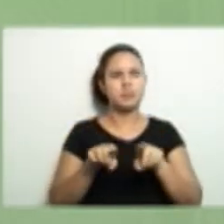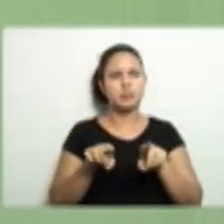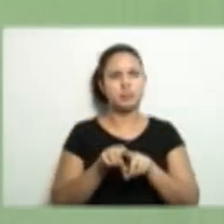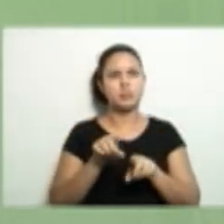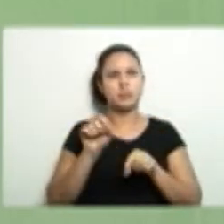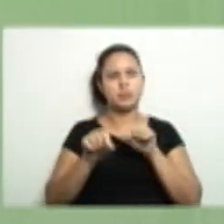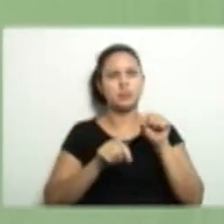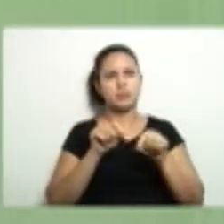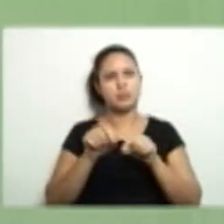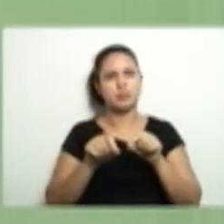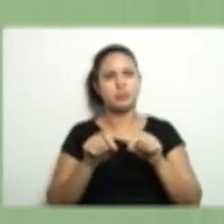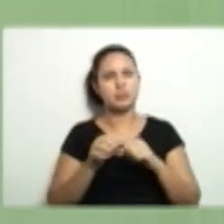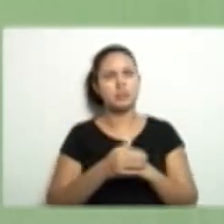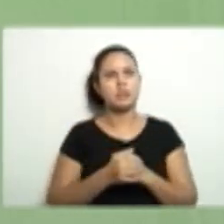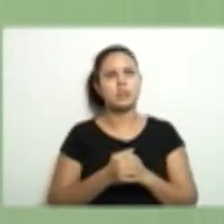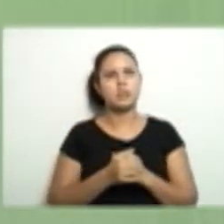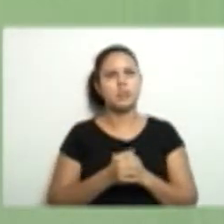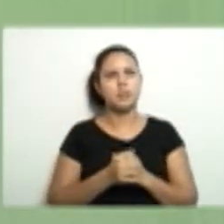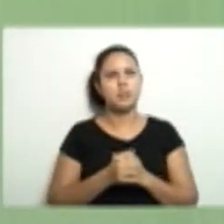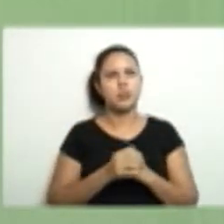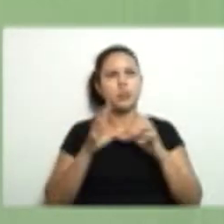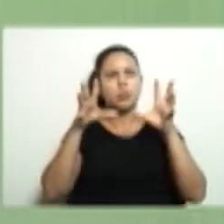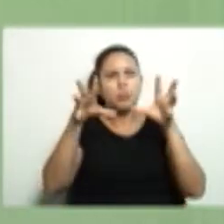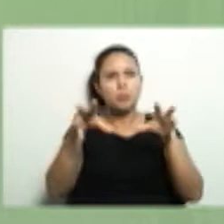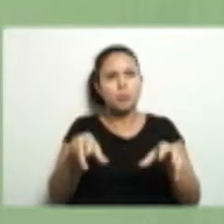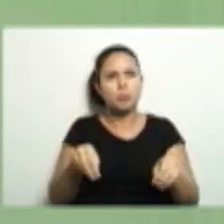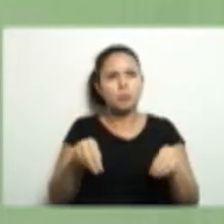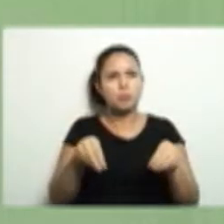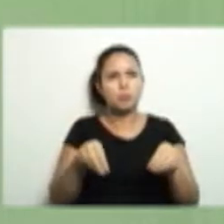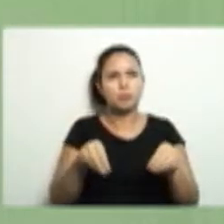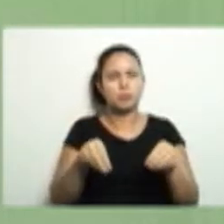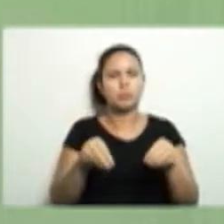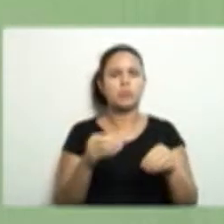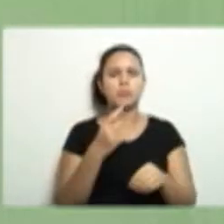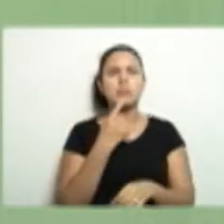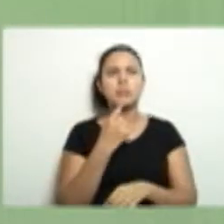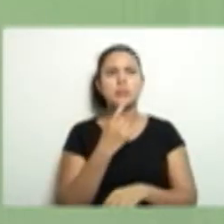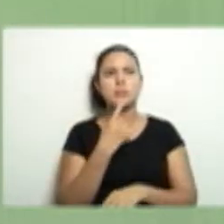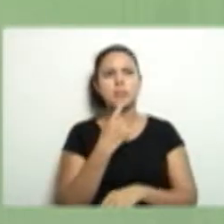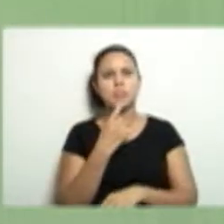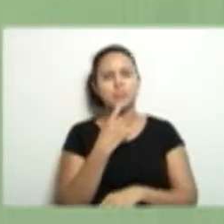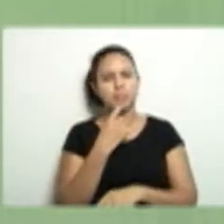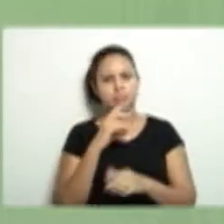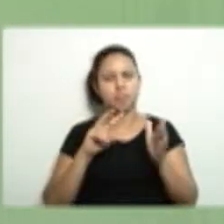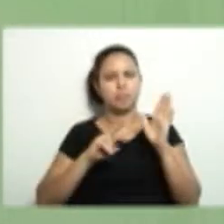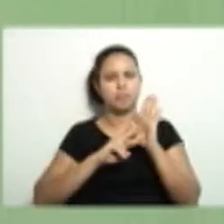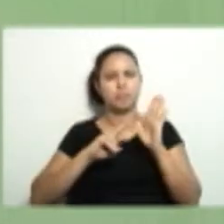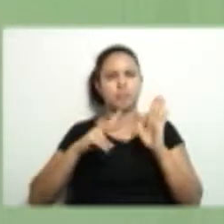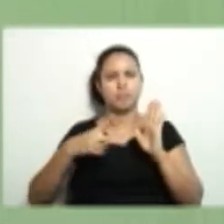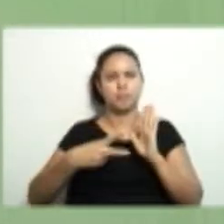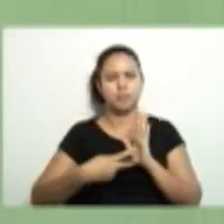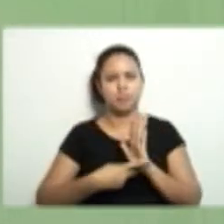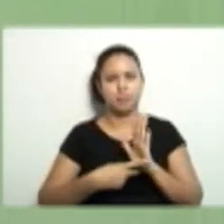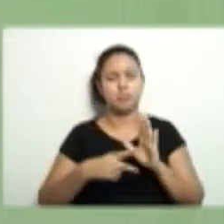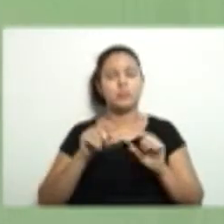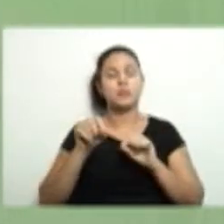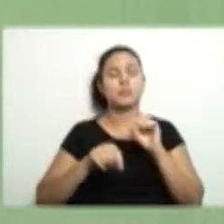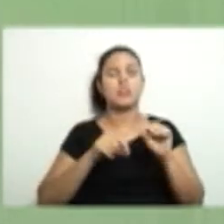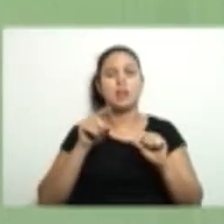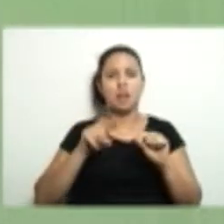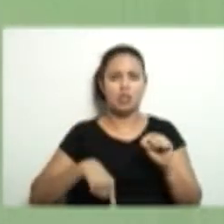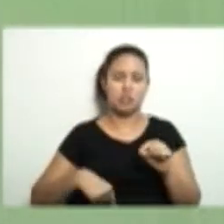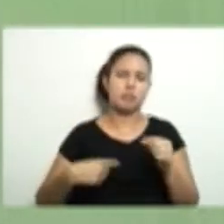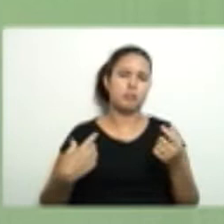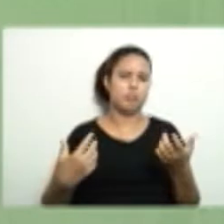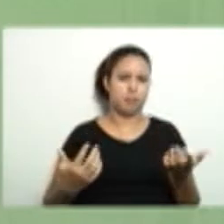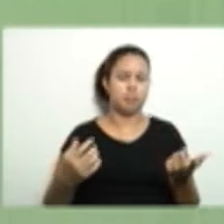vai representar um mar de vermelho aqui dessa linha para cima. Isso vai mostrar uma realidade aqui